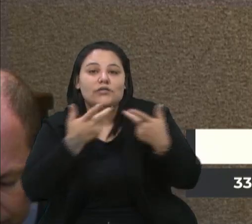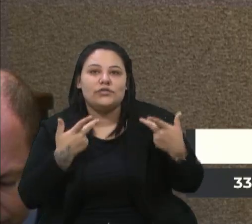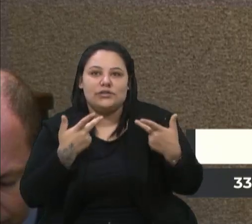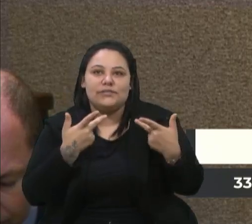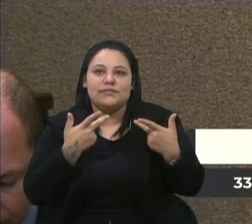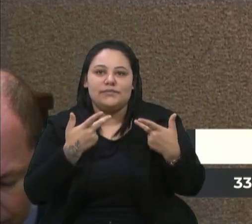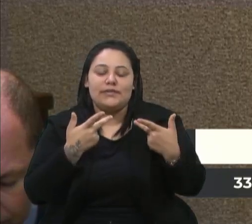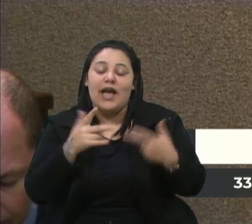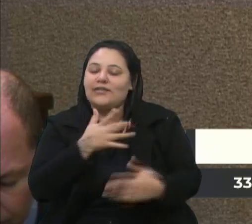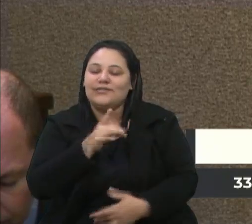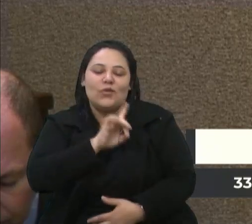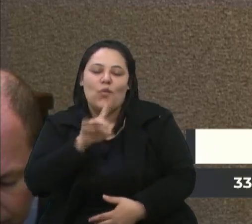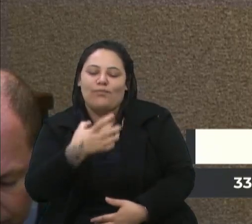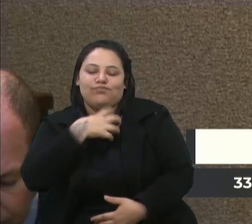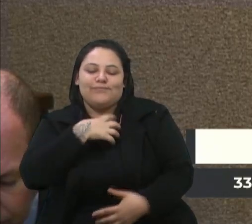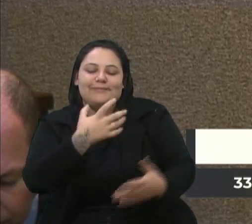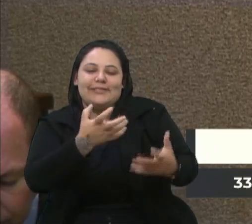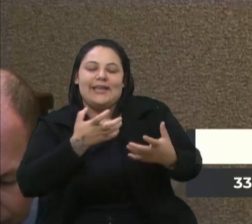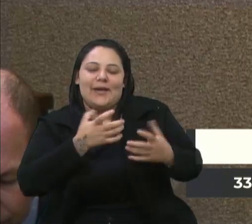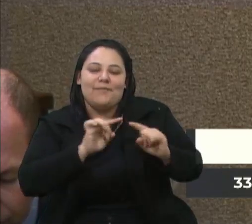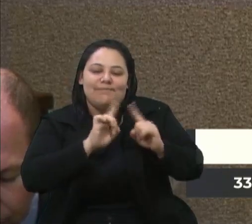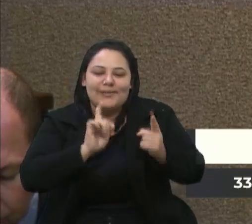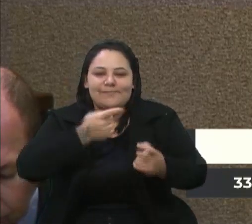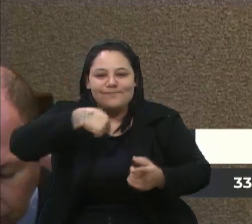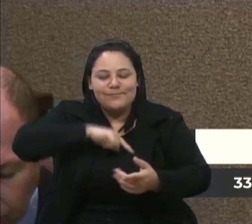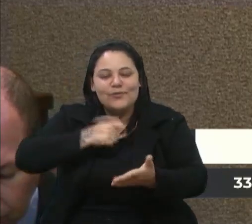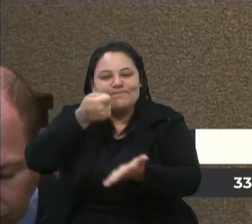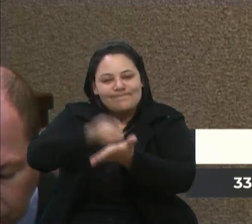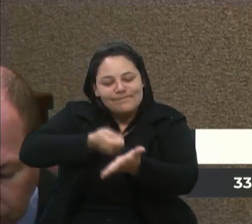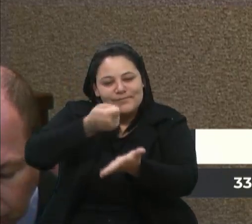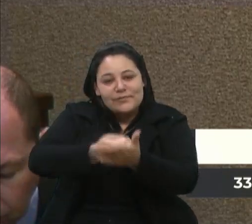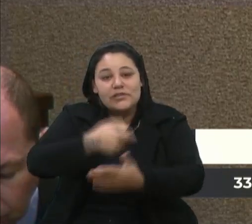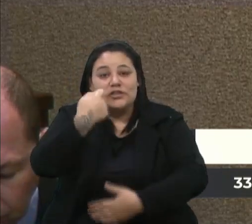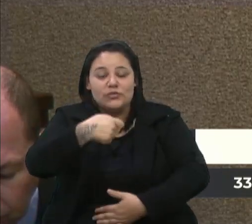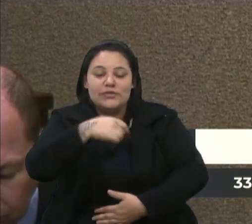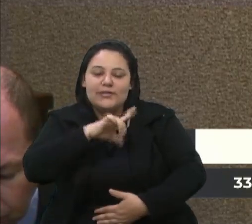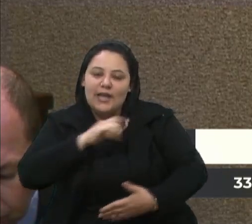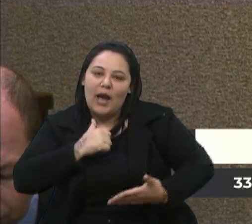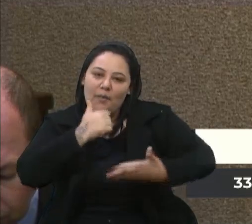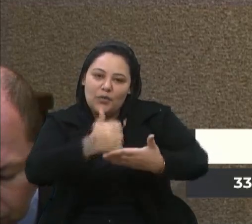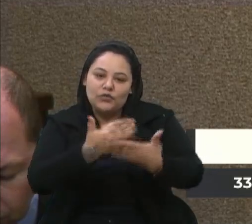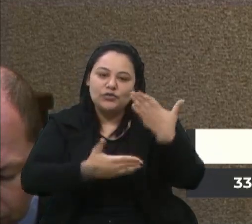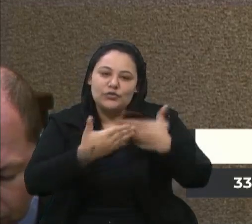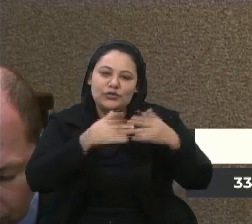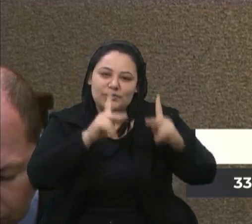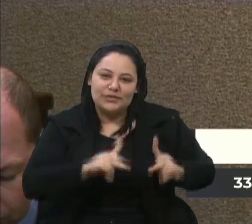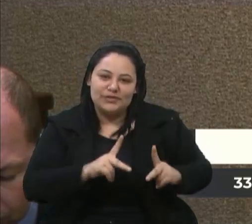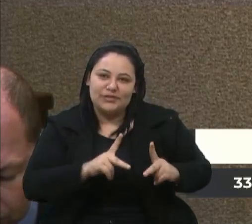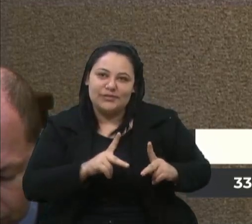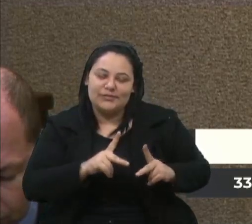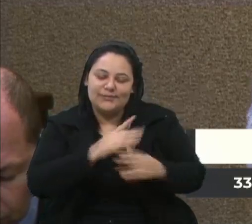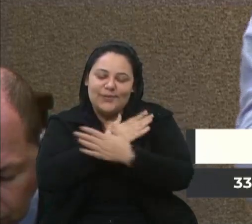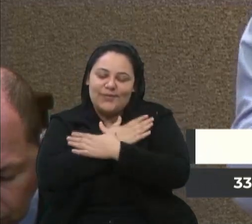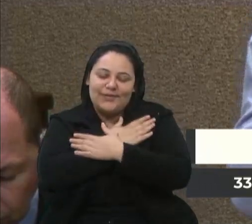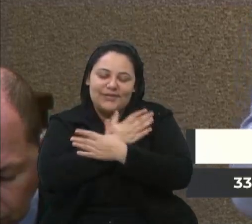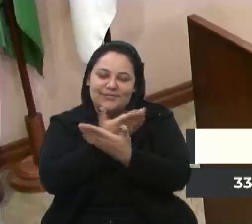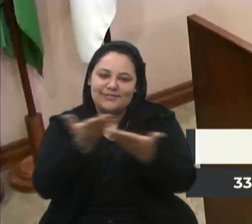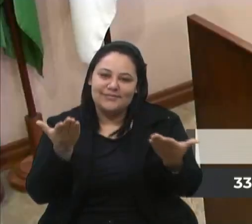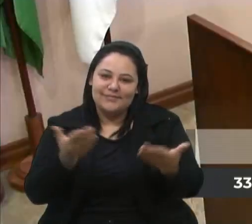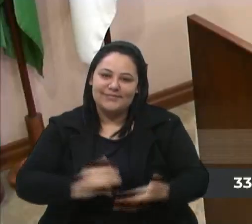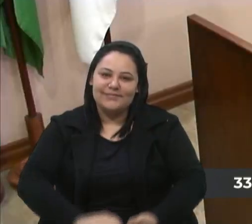gente quer, mas a gente tenta, pelo menos, e a gente precisa desse apoio. Conte com a gente sempre. Um grande abraço. Era isso, senhor